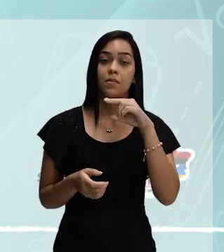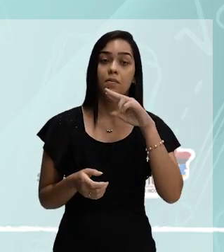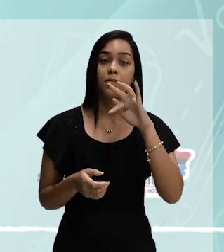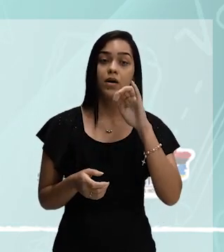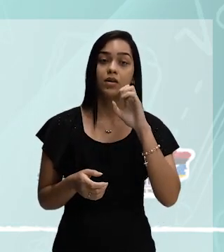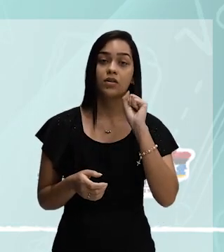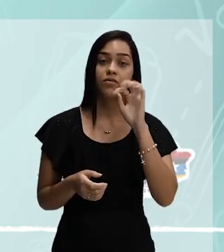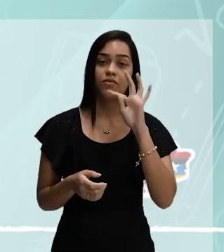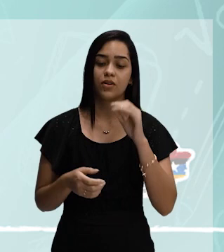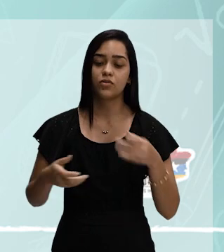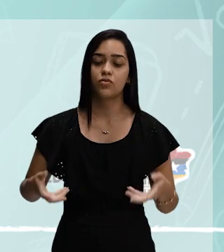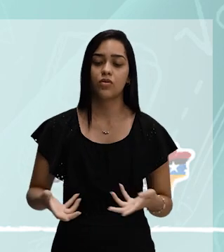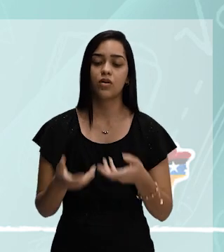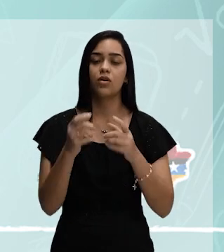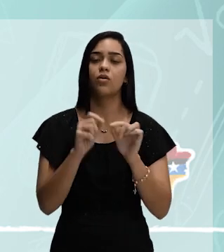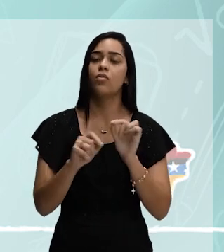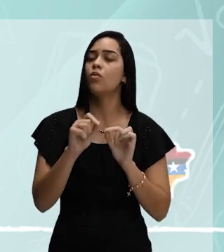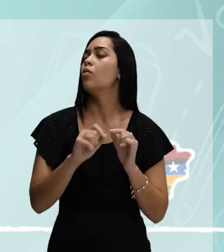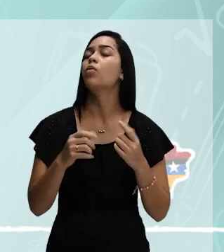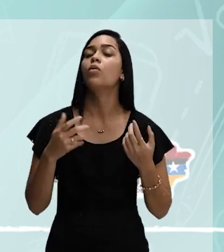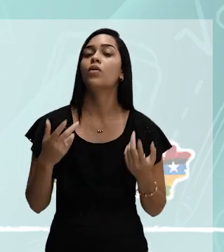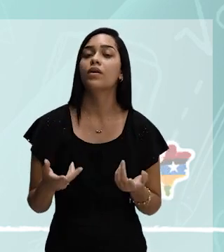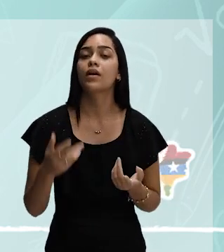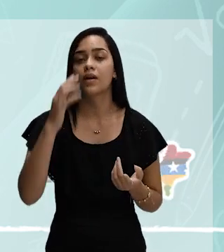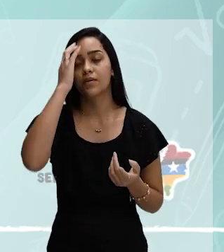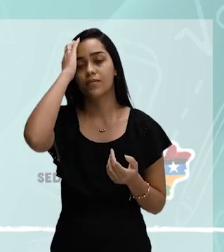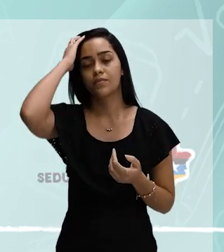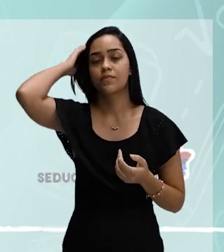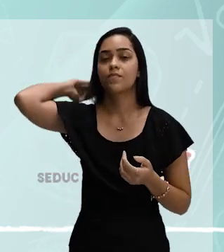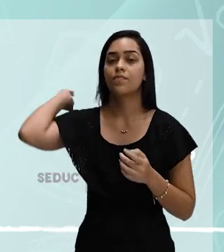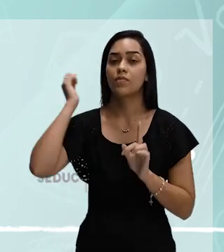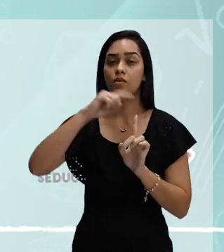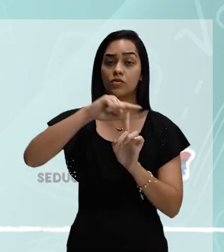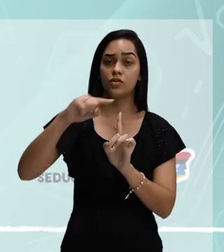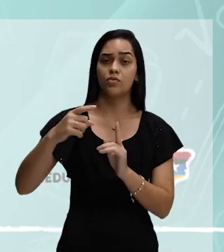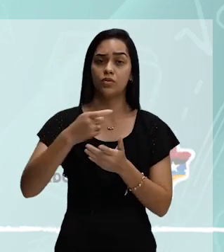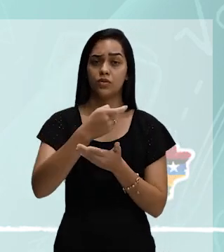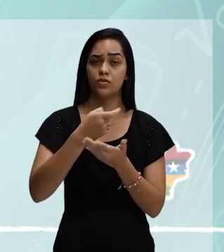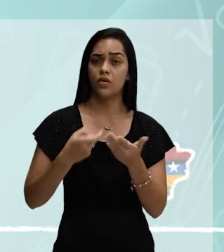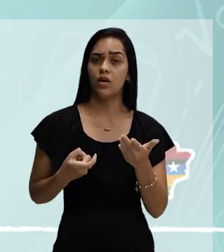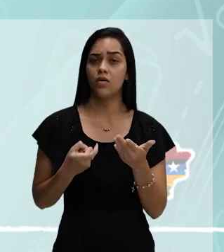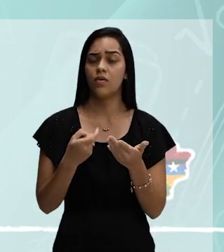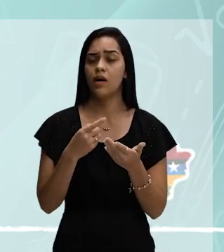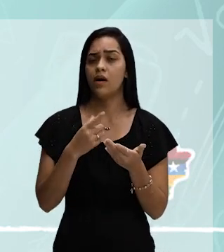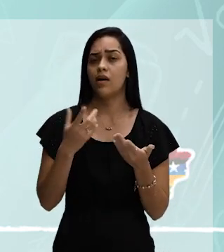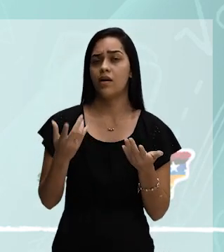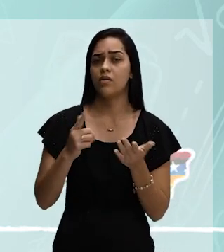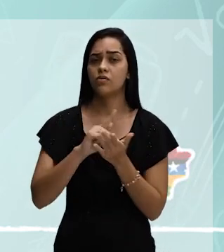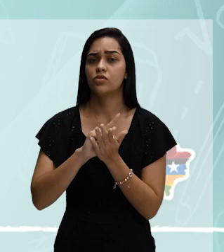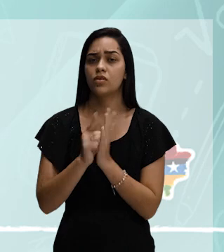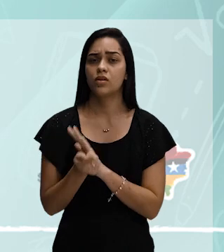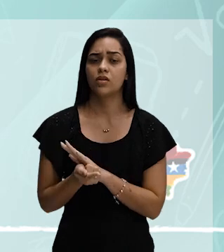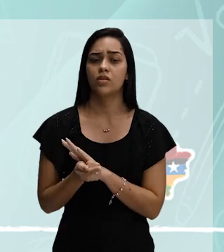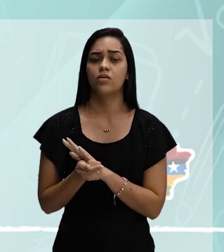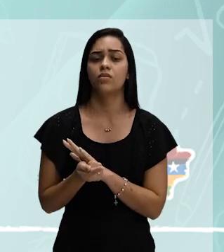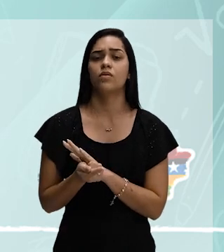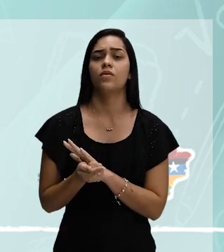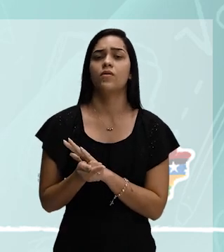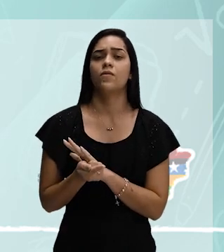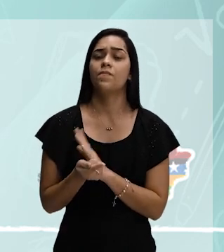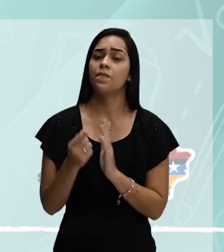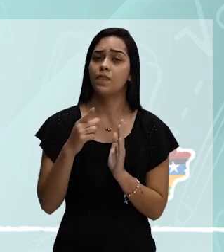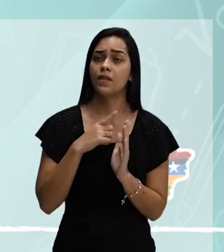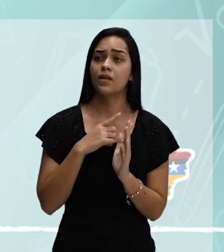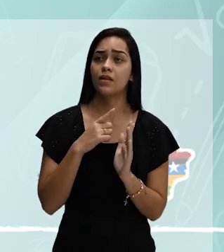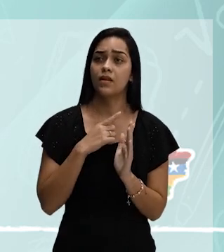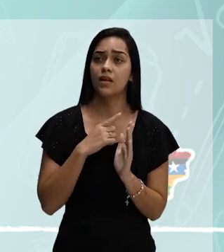manifestos. Manifesto é um tipo, né, textual, é um gênero que